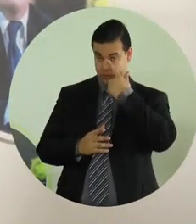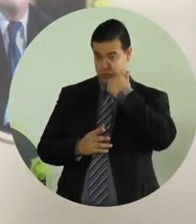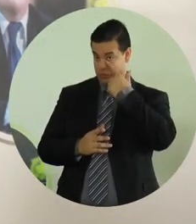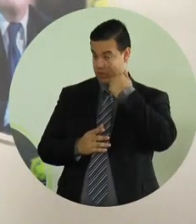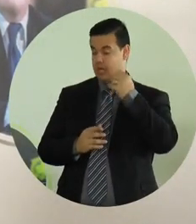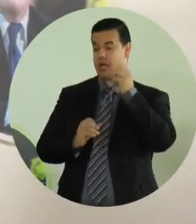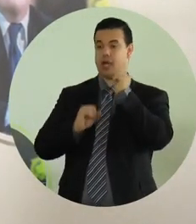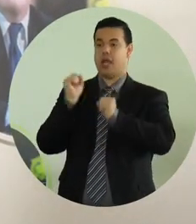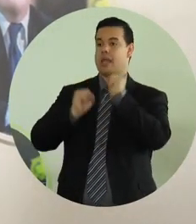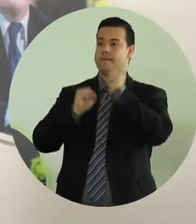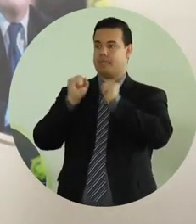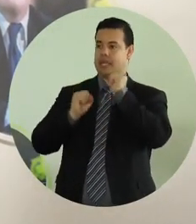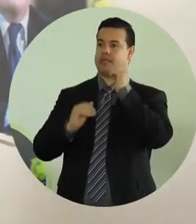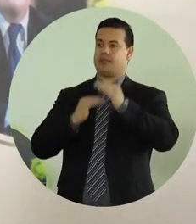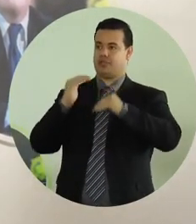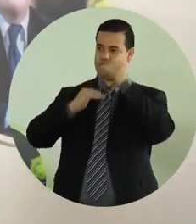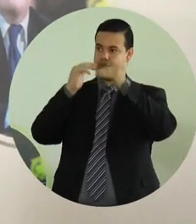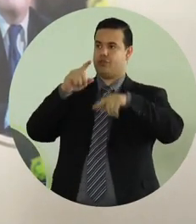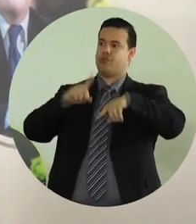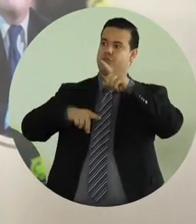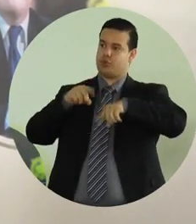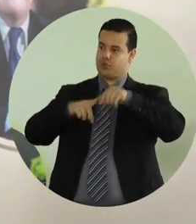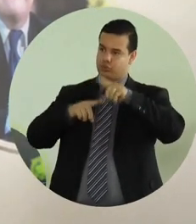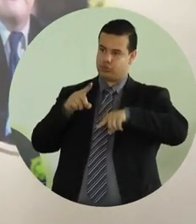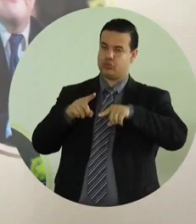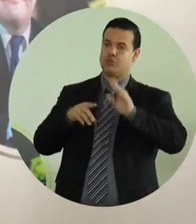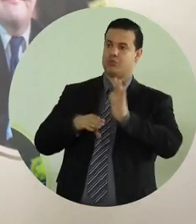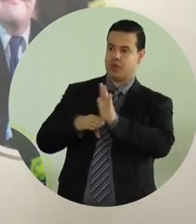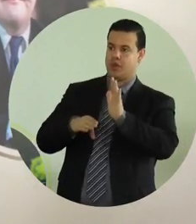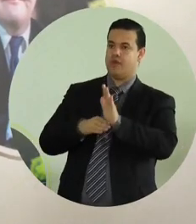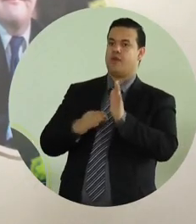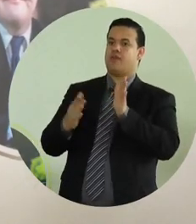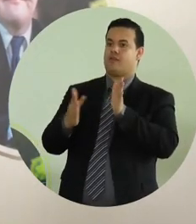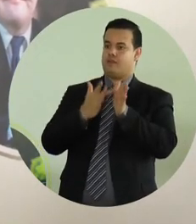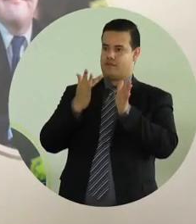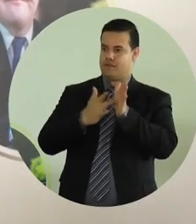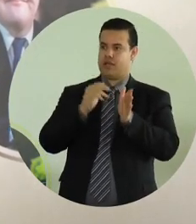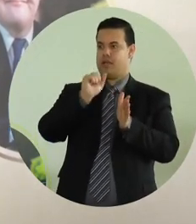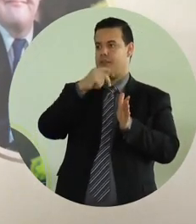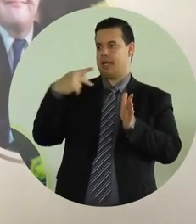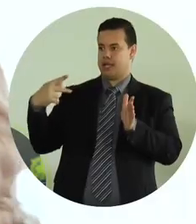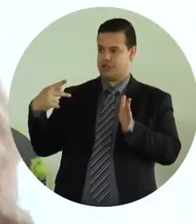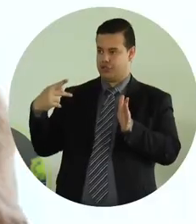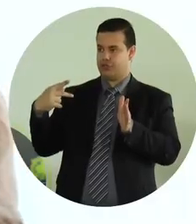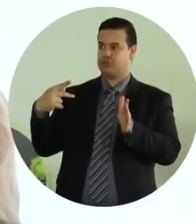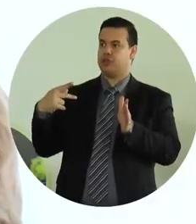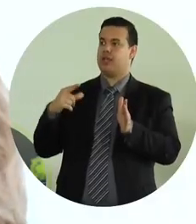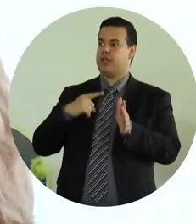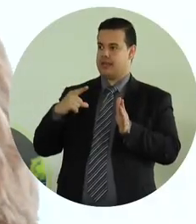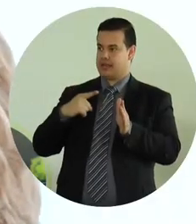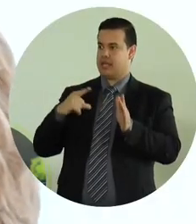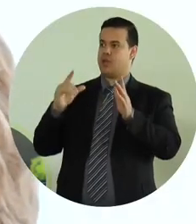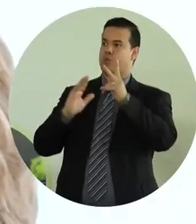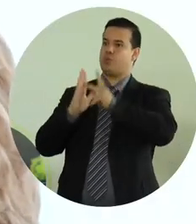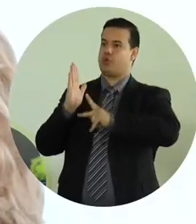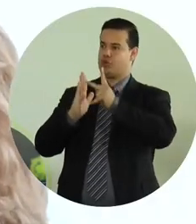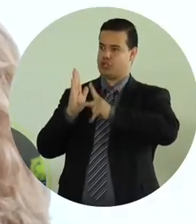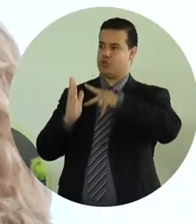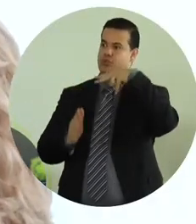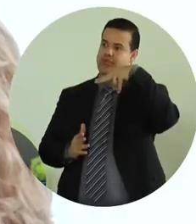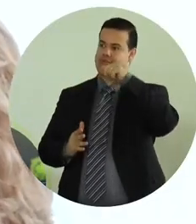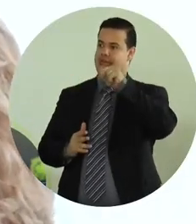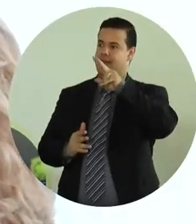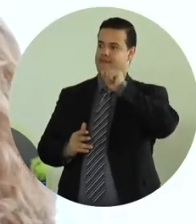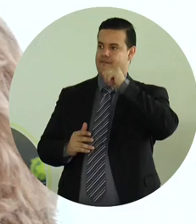A empresa desenvolve produtos para acessibilidade e aplicativos, onde se destacam o projeto Navap, um